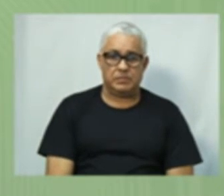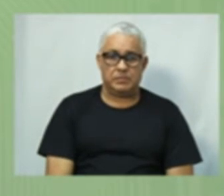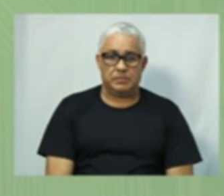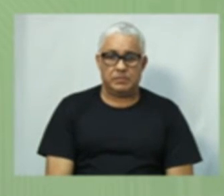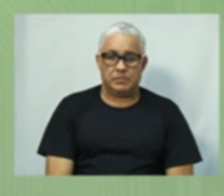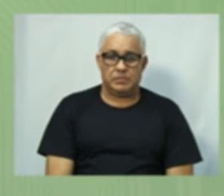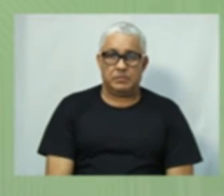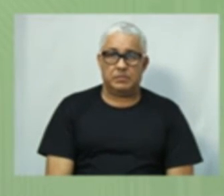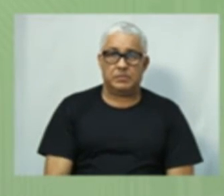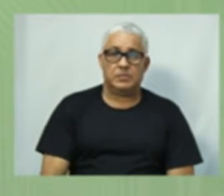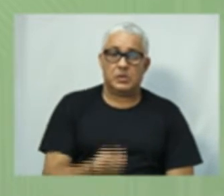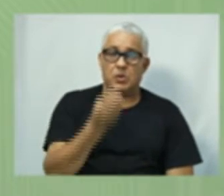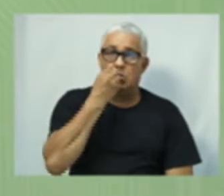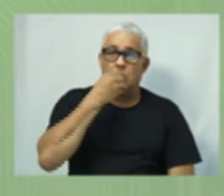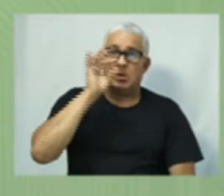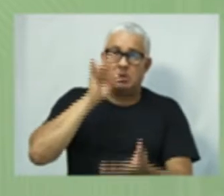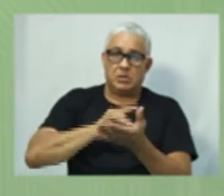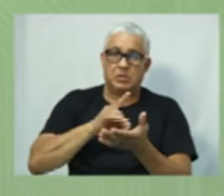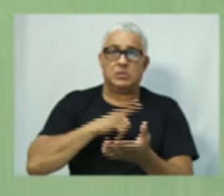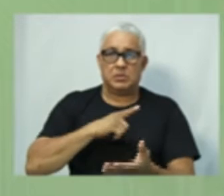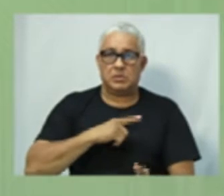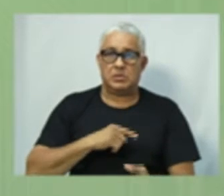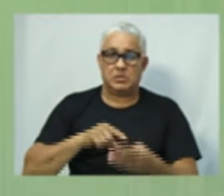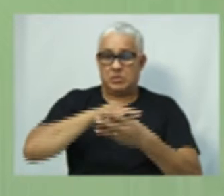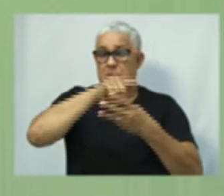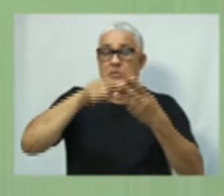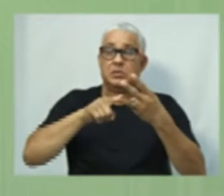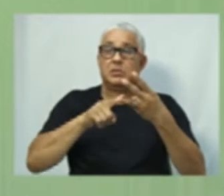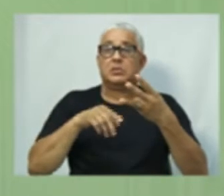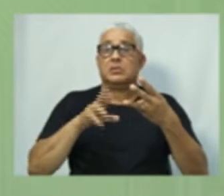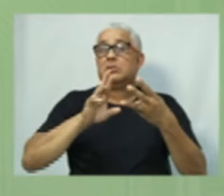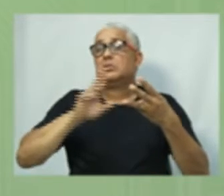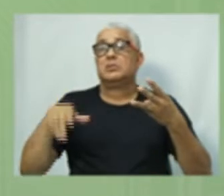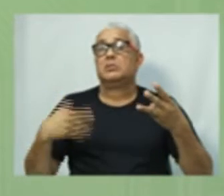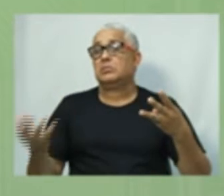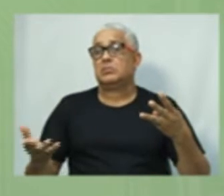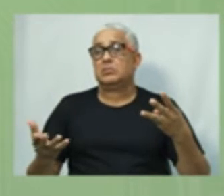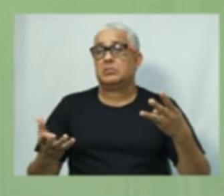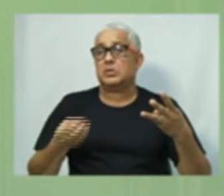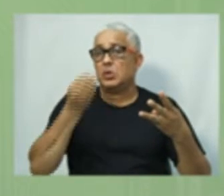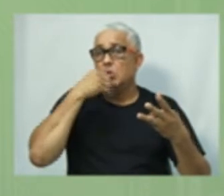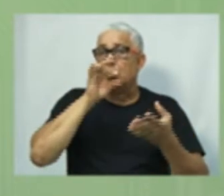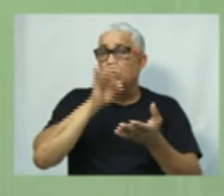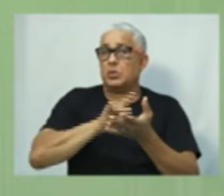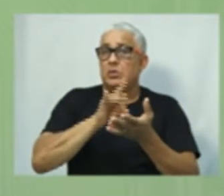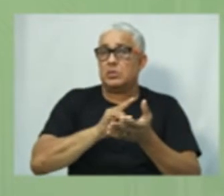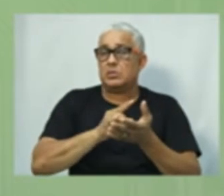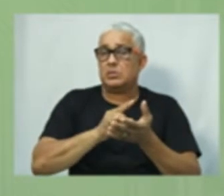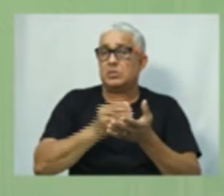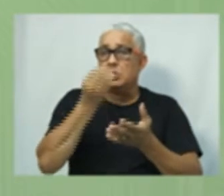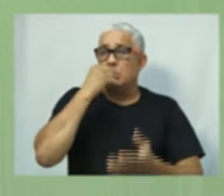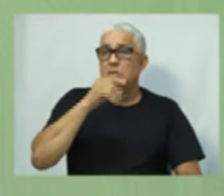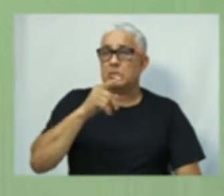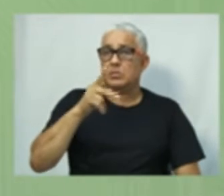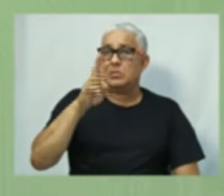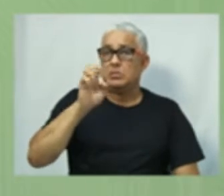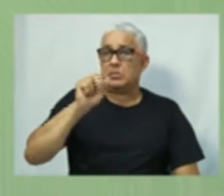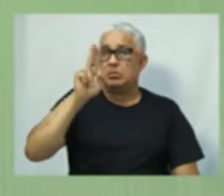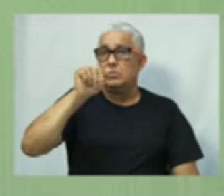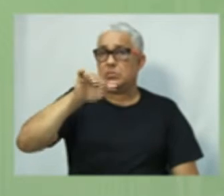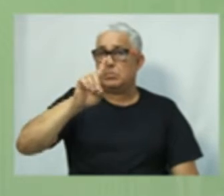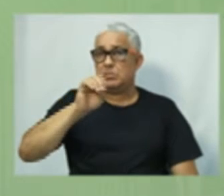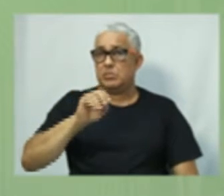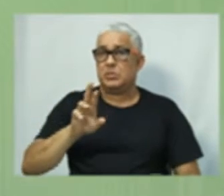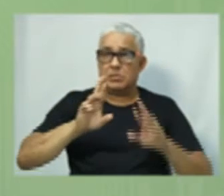Temos o lucro real. Professor, o senhor falou que tinha 3 regimes. E qual a diferença do lucro real para o lucro presumido? Bom, não